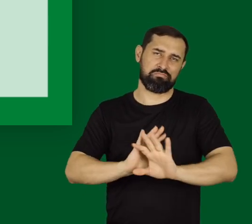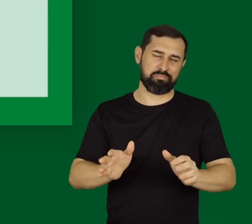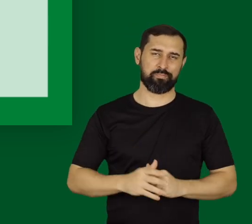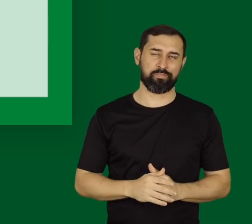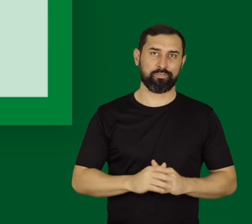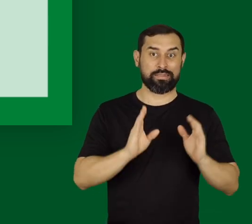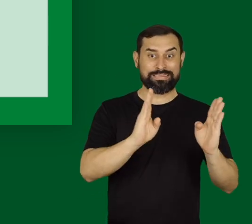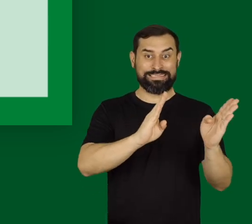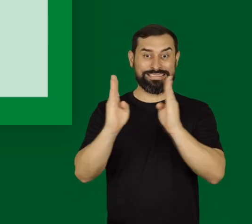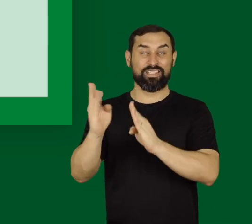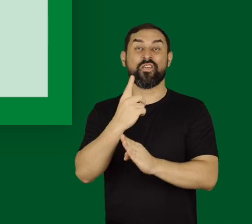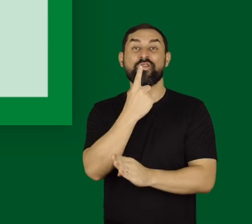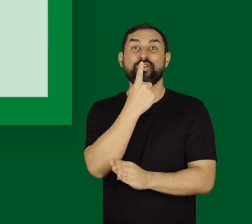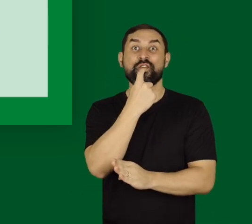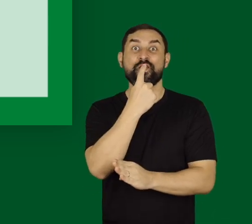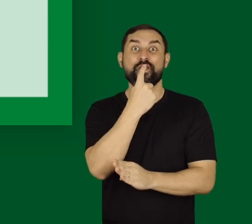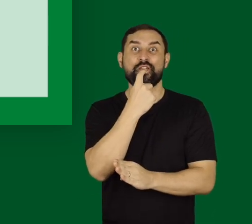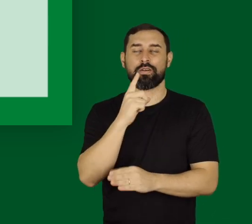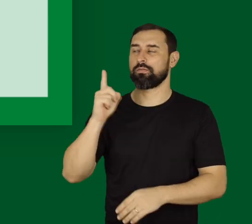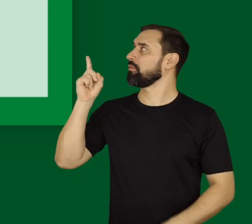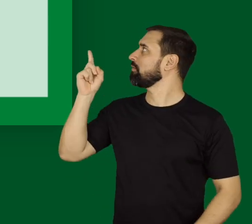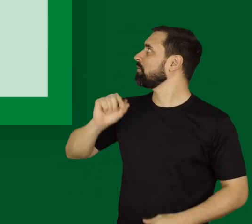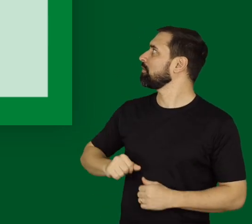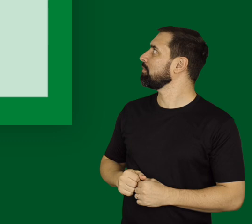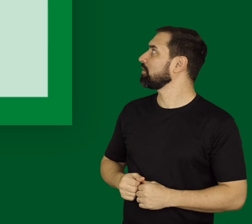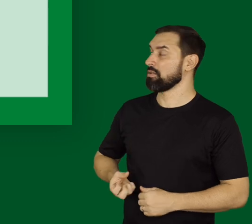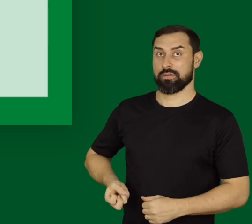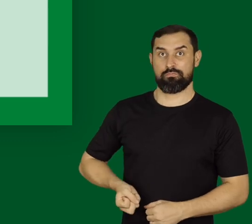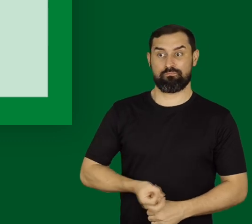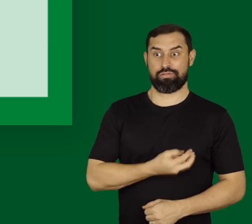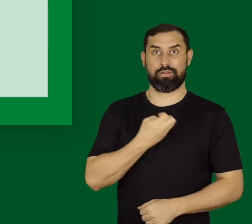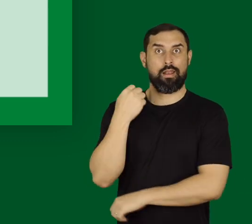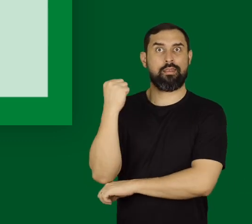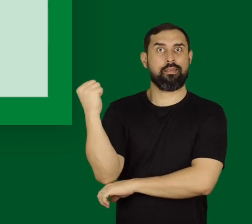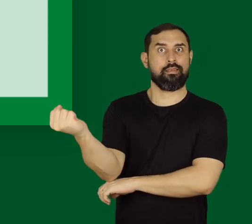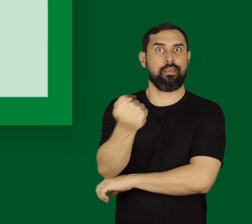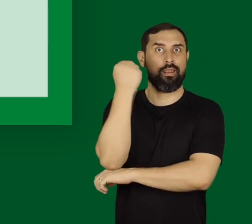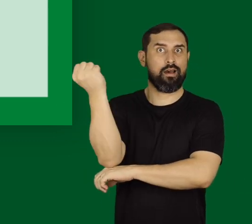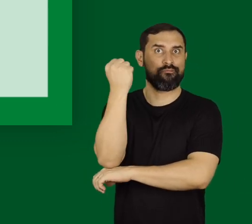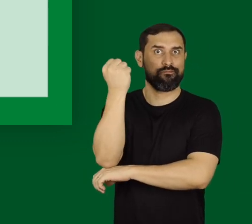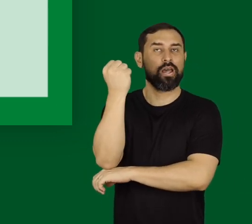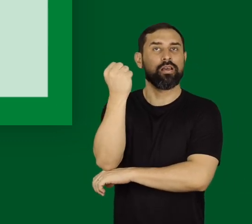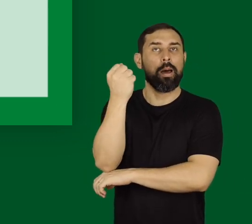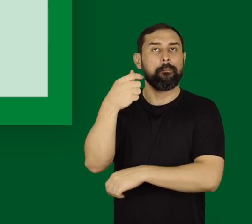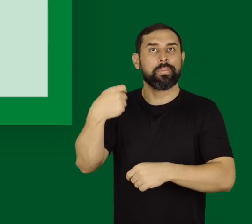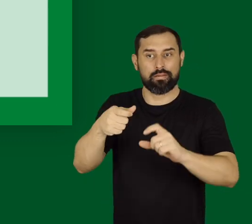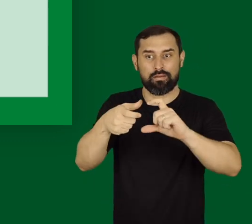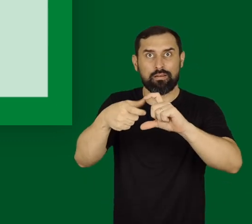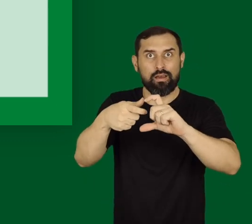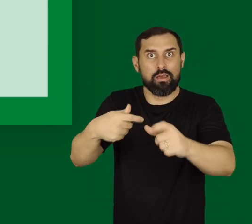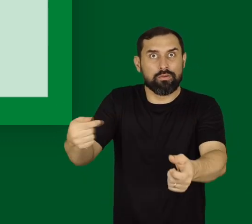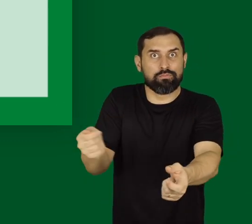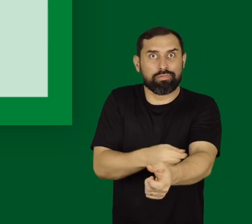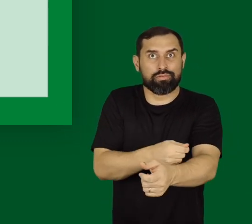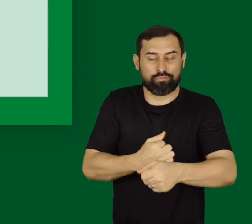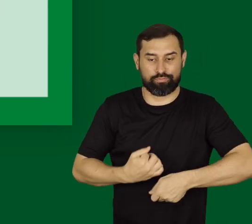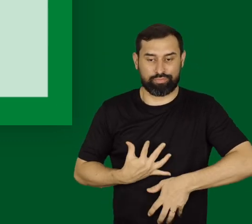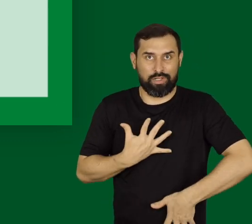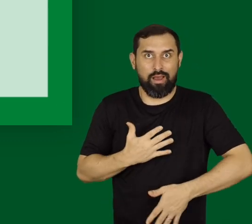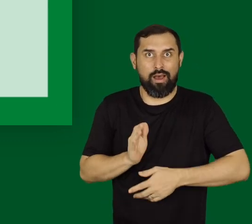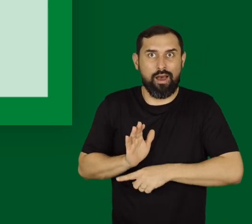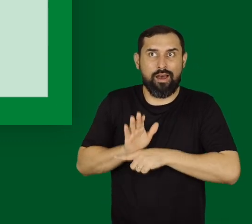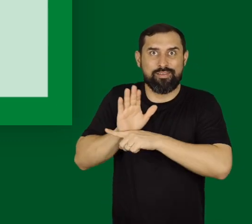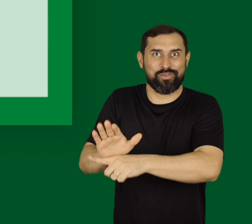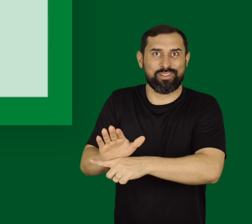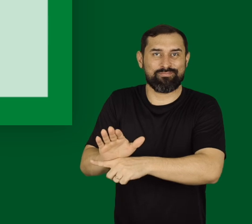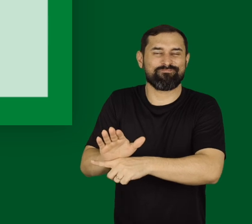choque cardiogênico, ou então no choque muito avançado, que você precisa fazer essa vasodilatação periférica, você vai